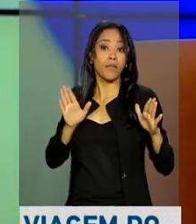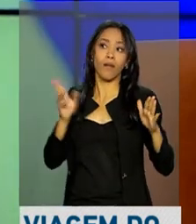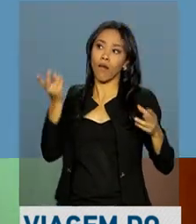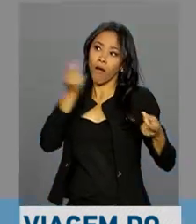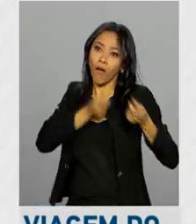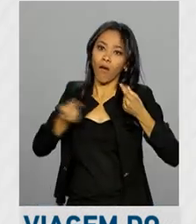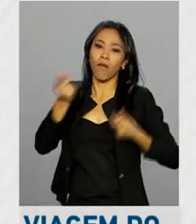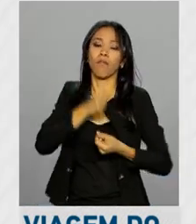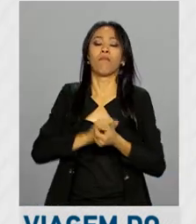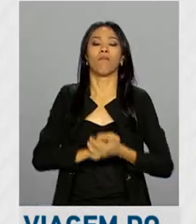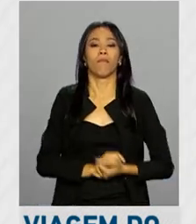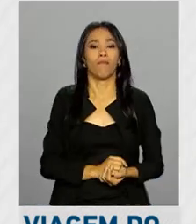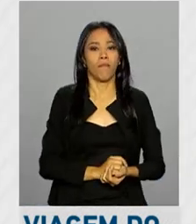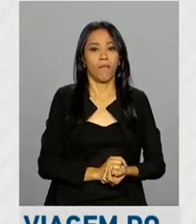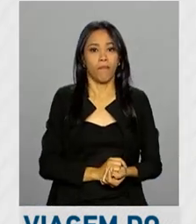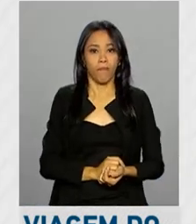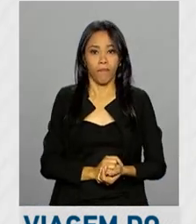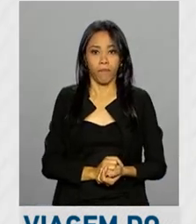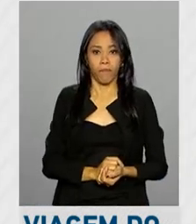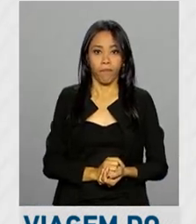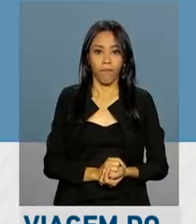setores.